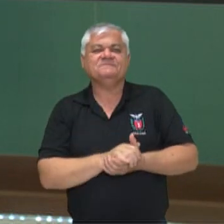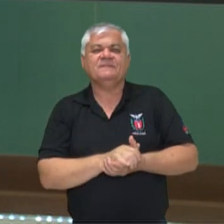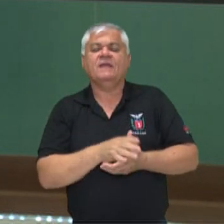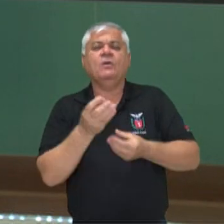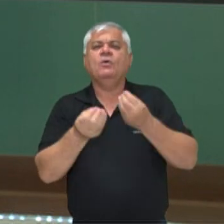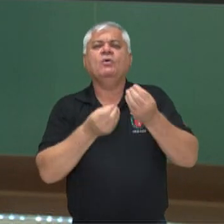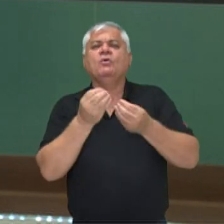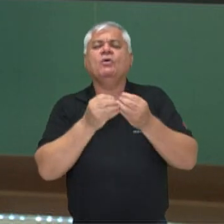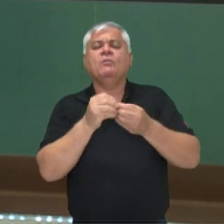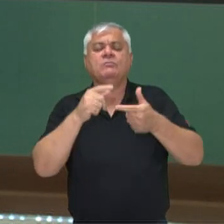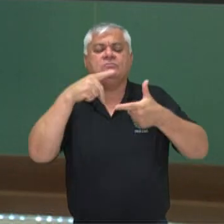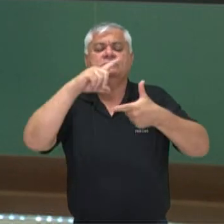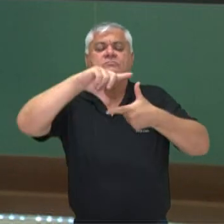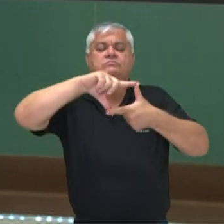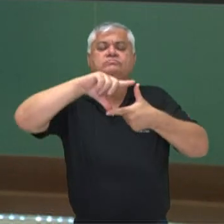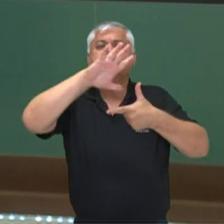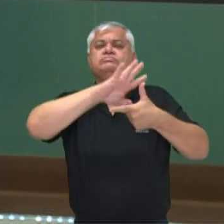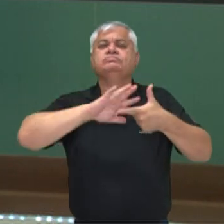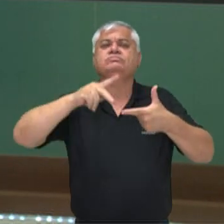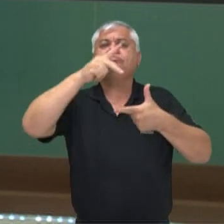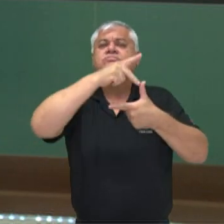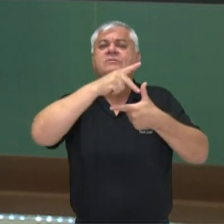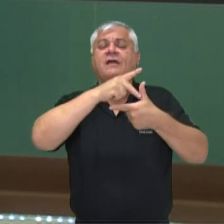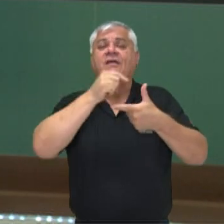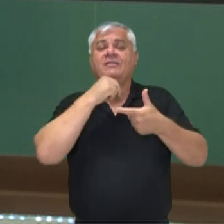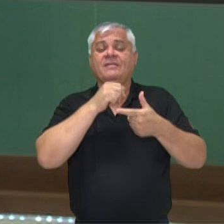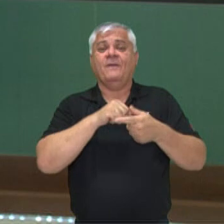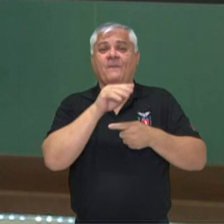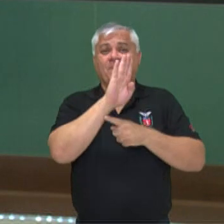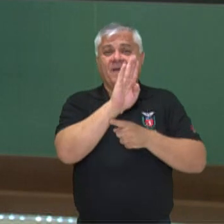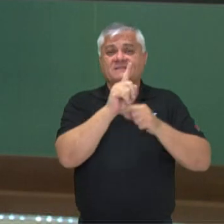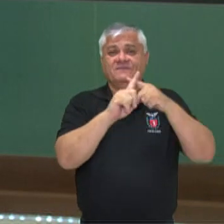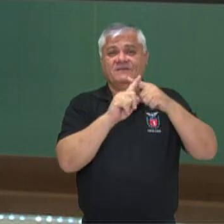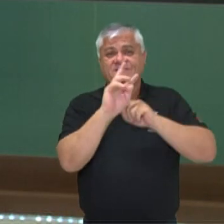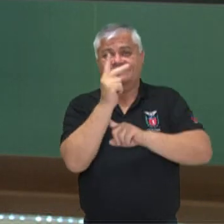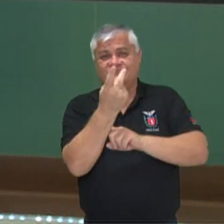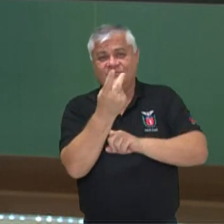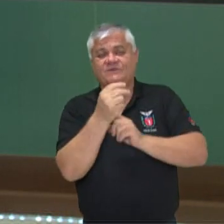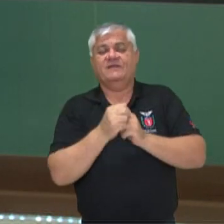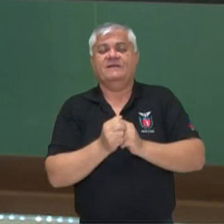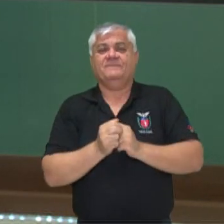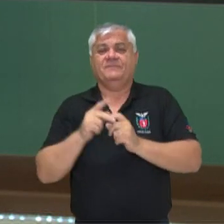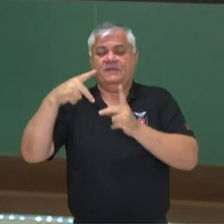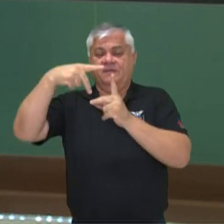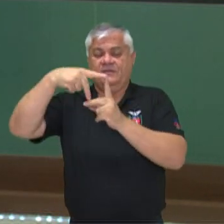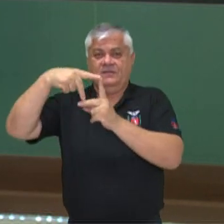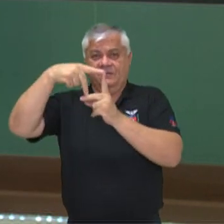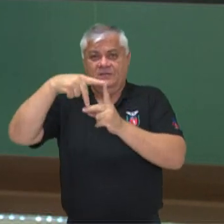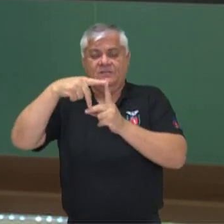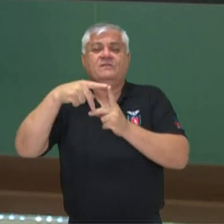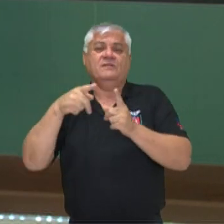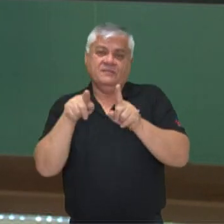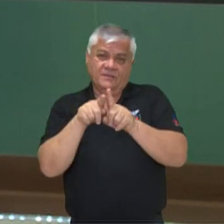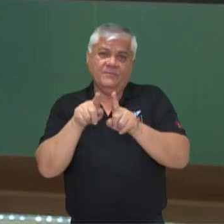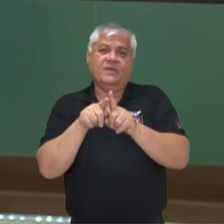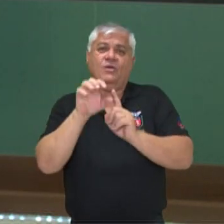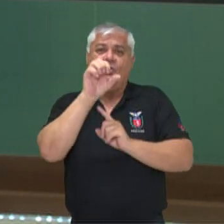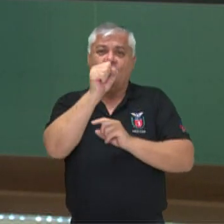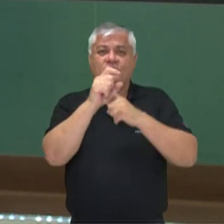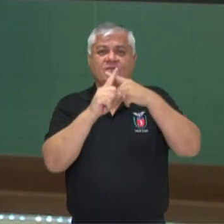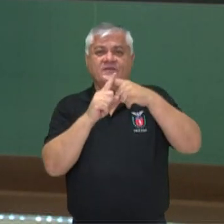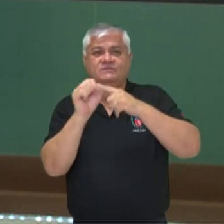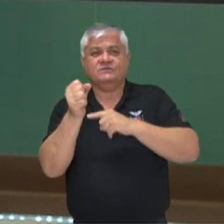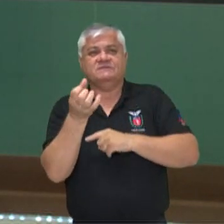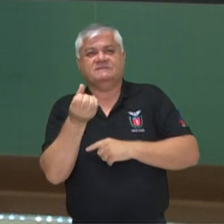é a área do retângulo e do quadrado? A área é base vezes a altura, gente. Então, a área do quadrado, 8 vezes 8, 64. A